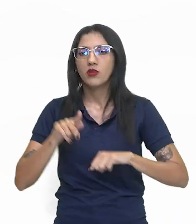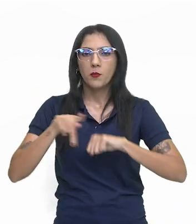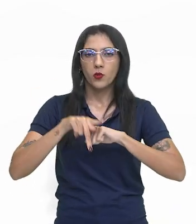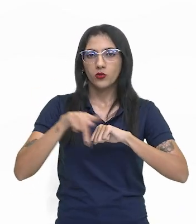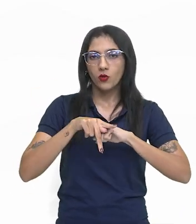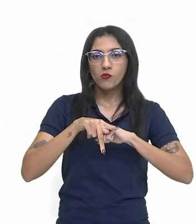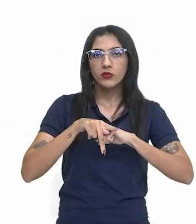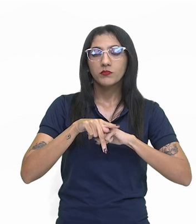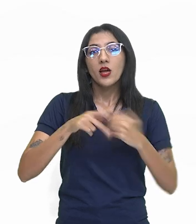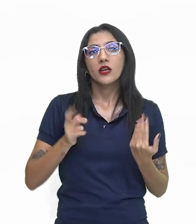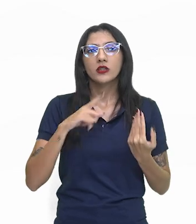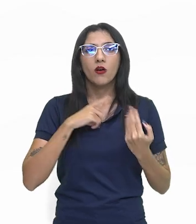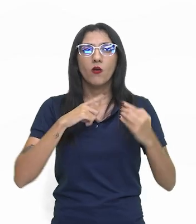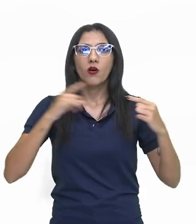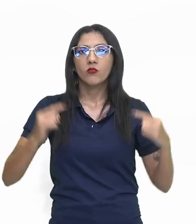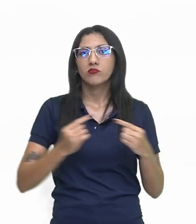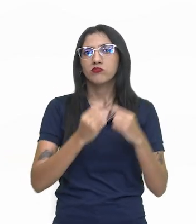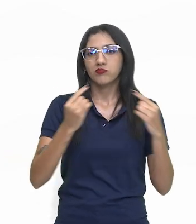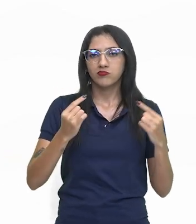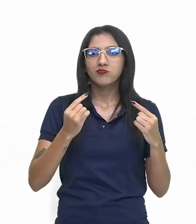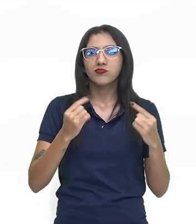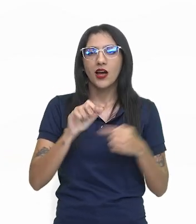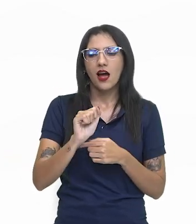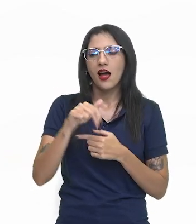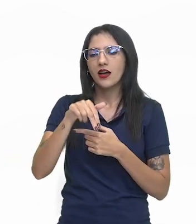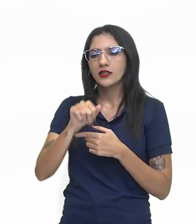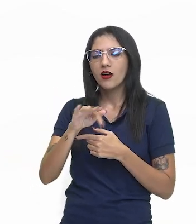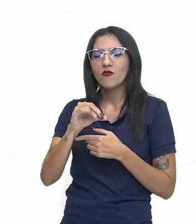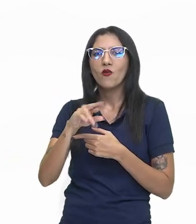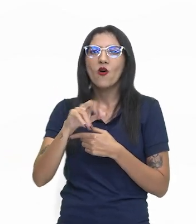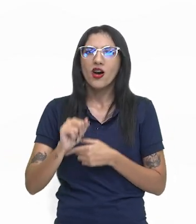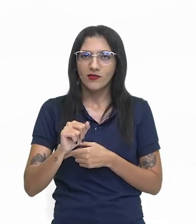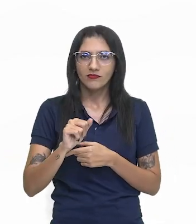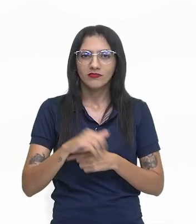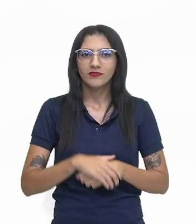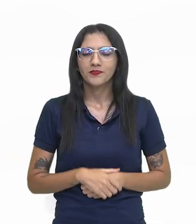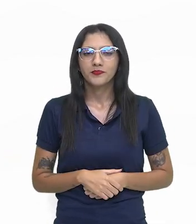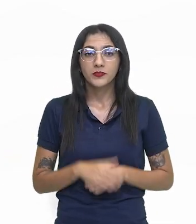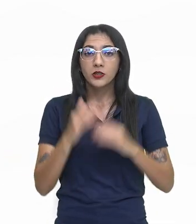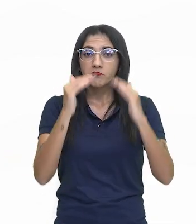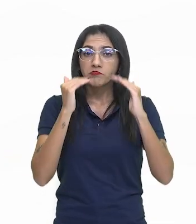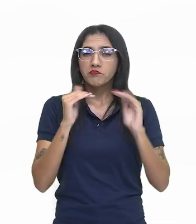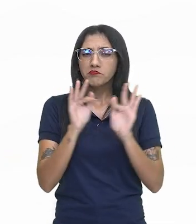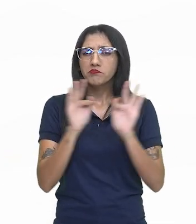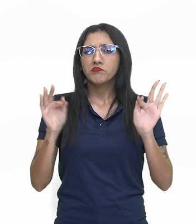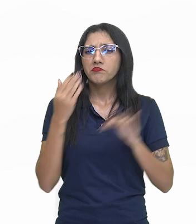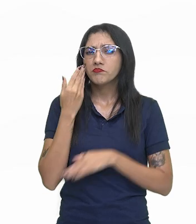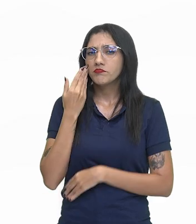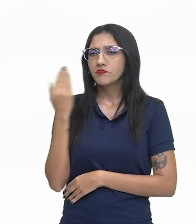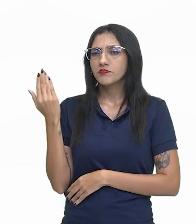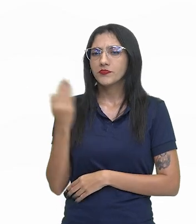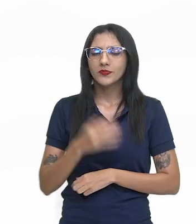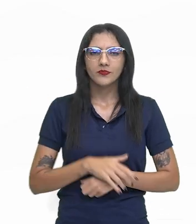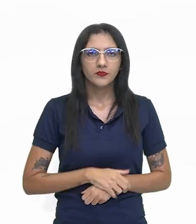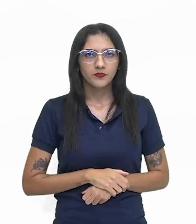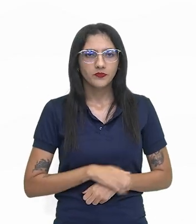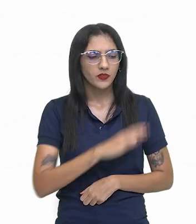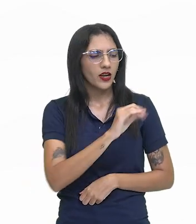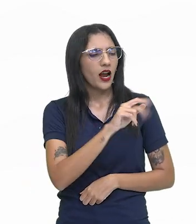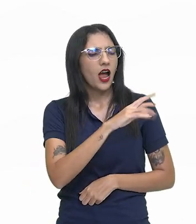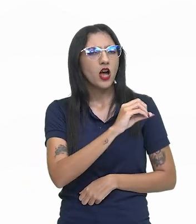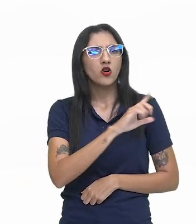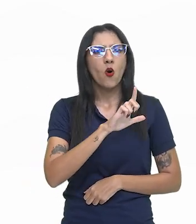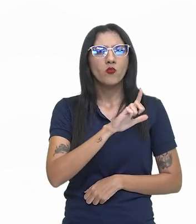Então, esse processo é o que eu chamo de anáfora, tá bom? Agora veja o segundo caso. Carol comprou